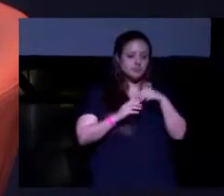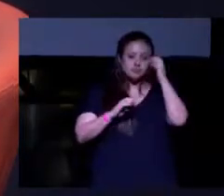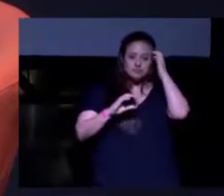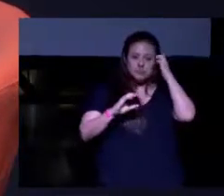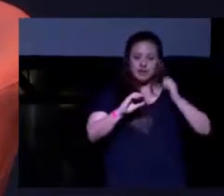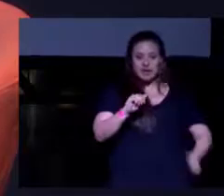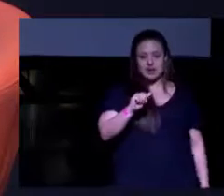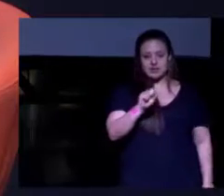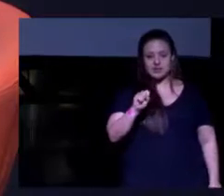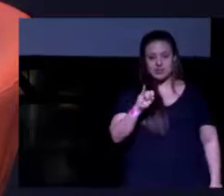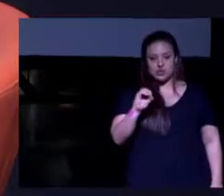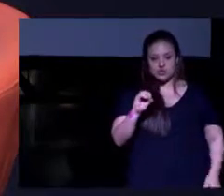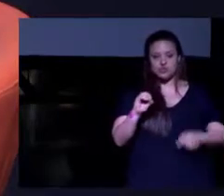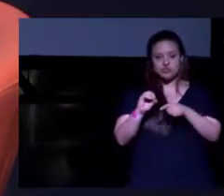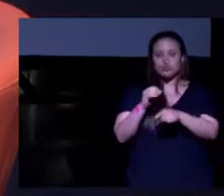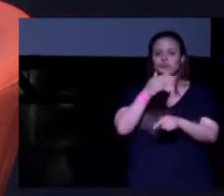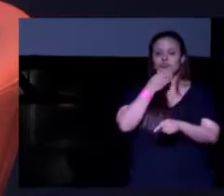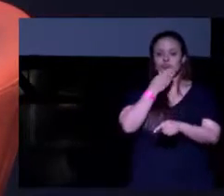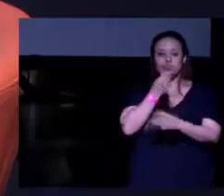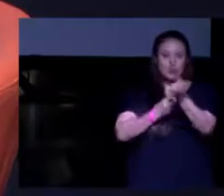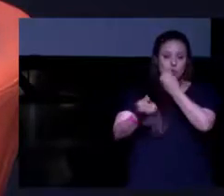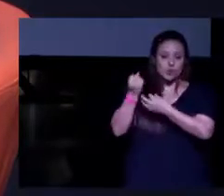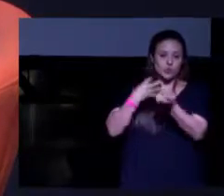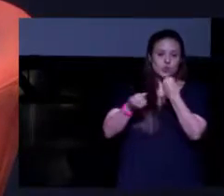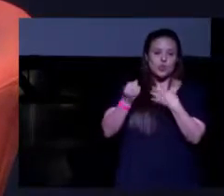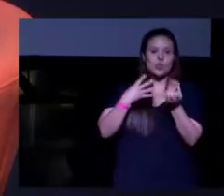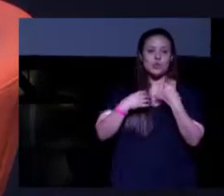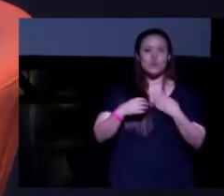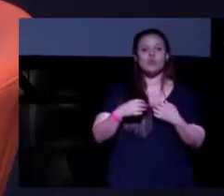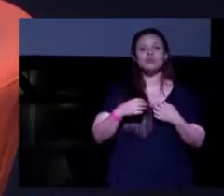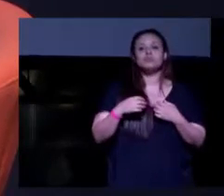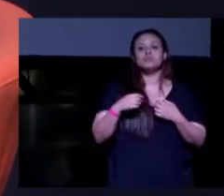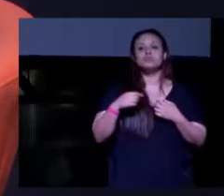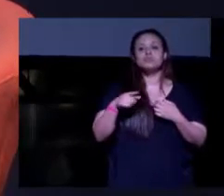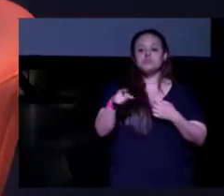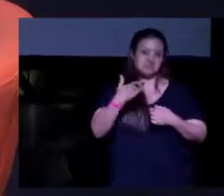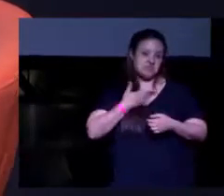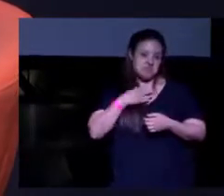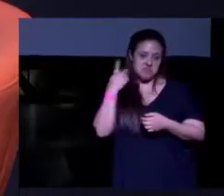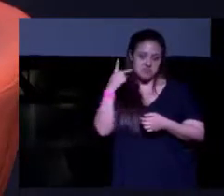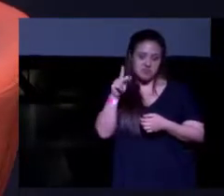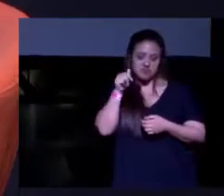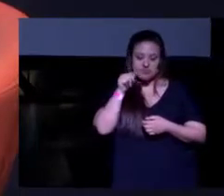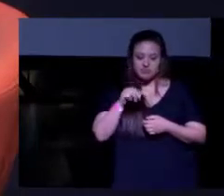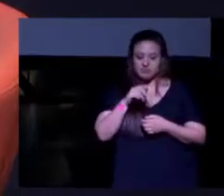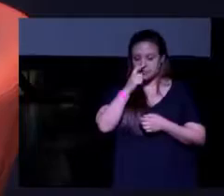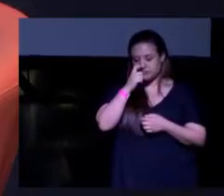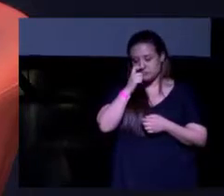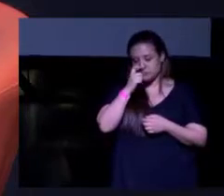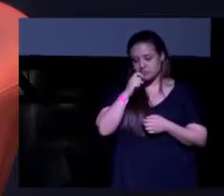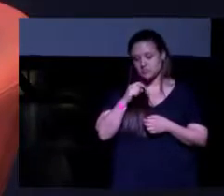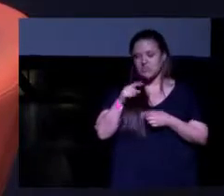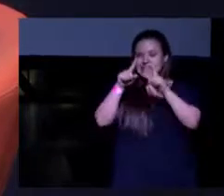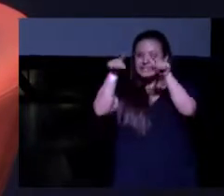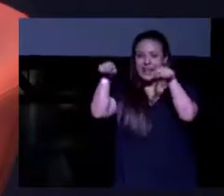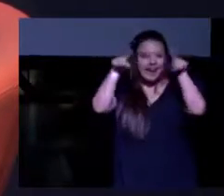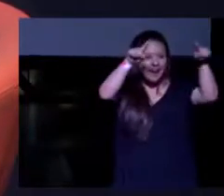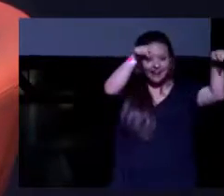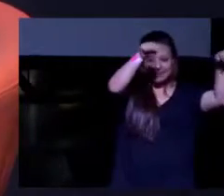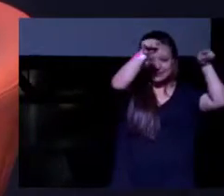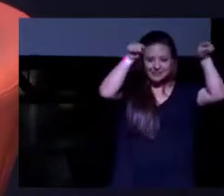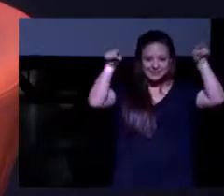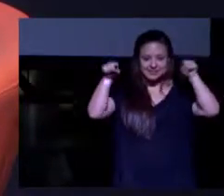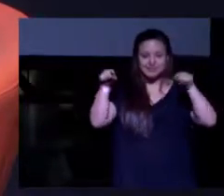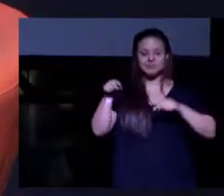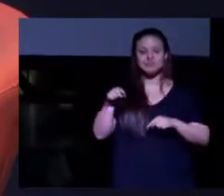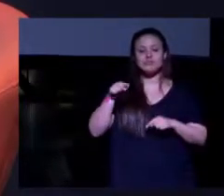da experiência que a Flora, se eu não me engano, levou para uma dessas salas de conversa, que eram as pessoas